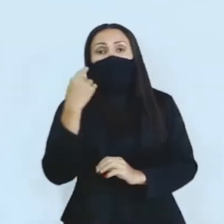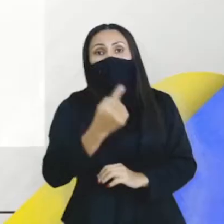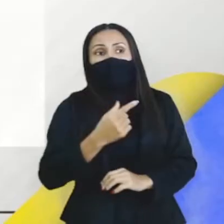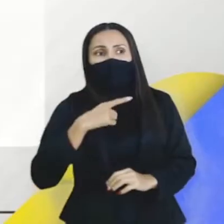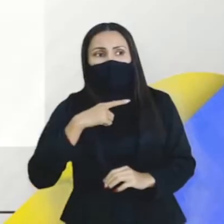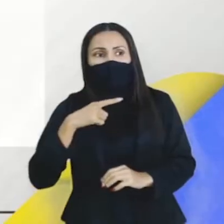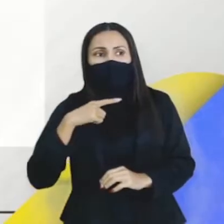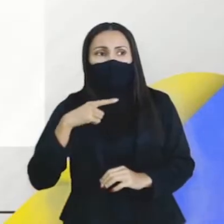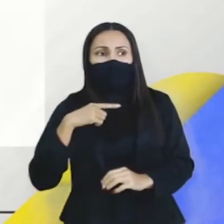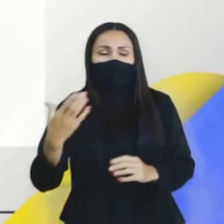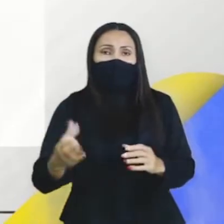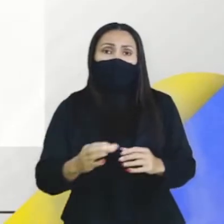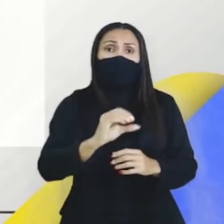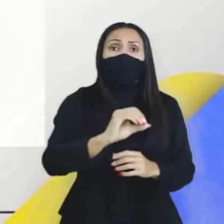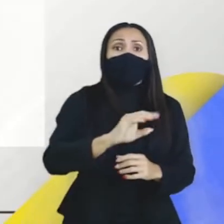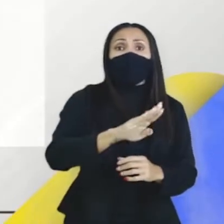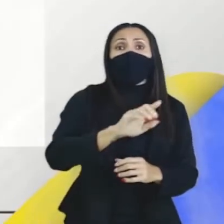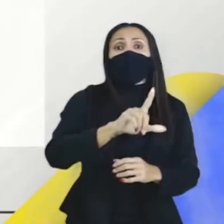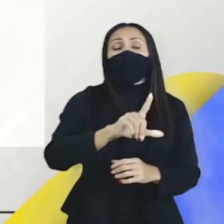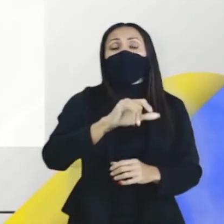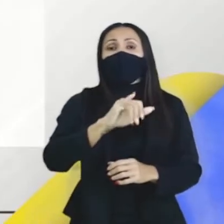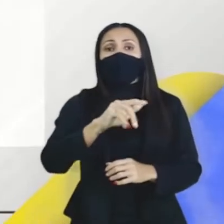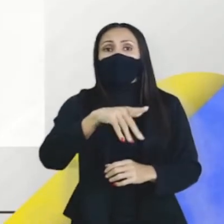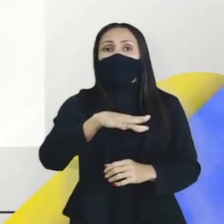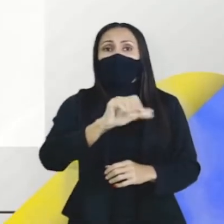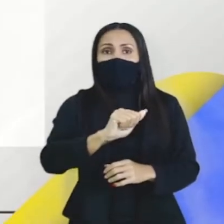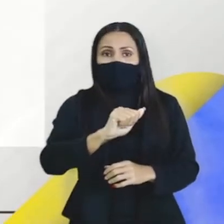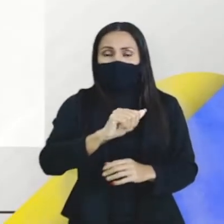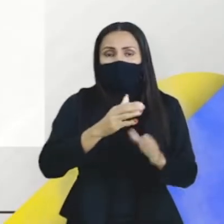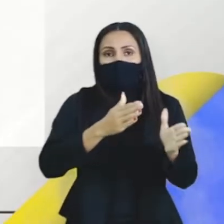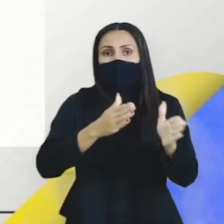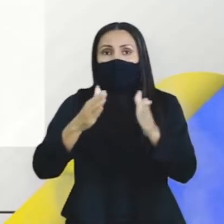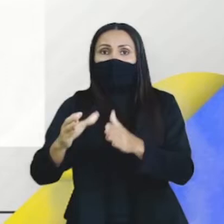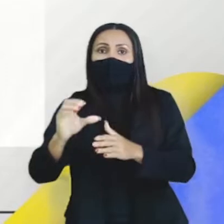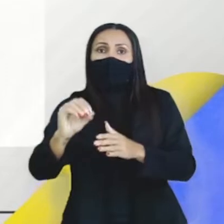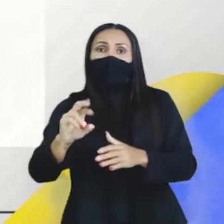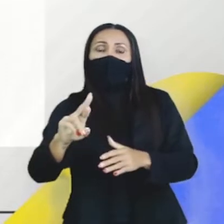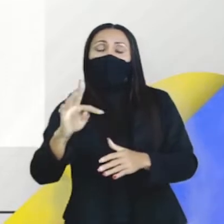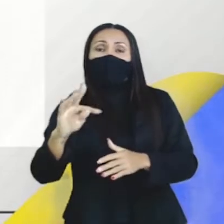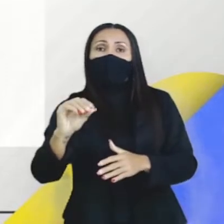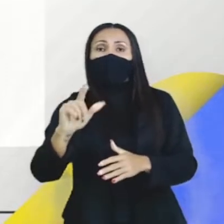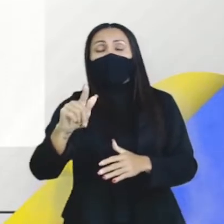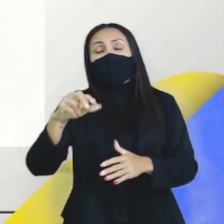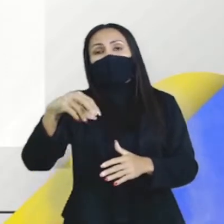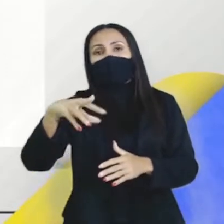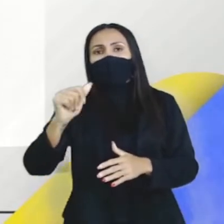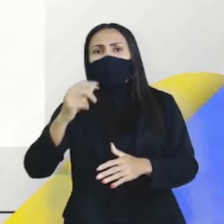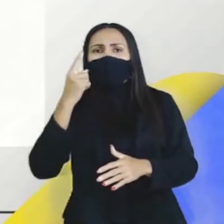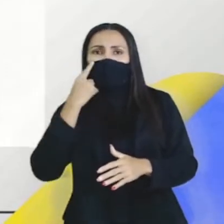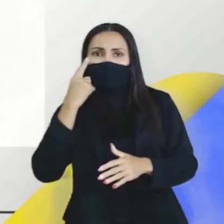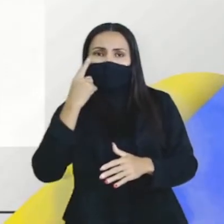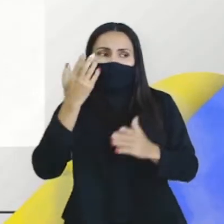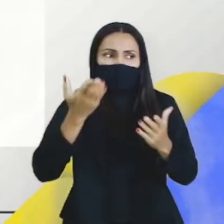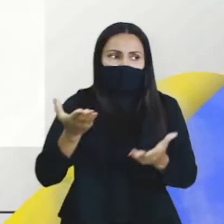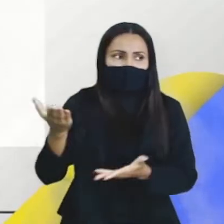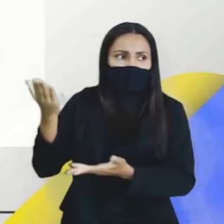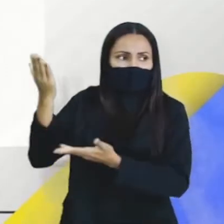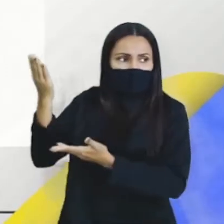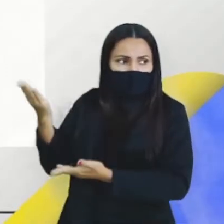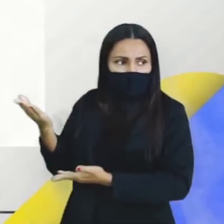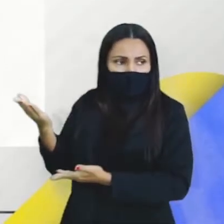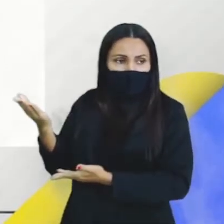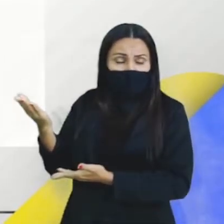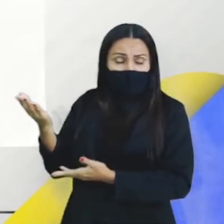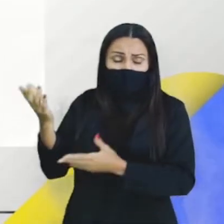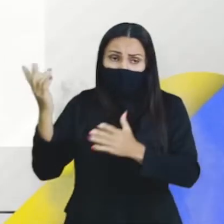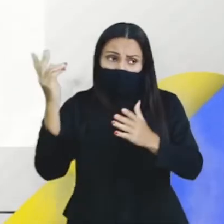projeção cilíndrica oblíqua e a projeção cilíndrica ortogonal. Então, como vocês conseguem observar nas